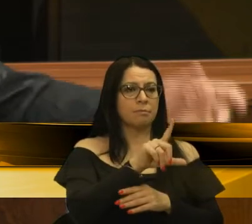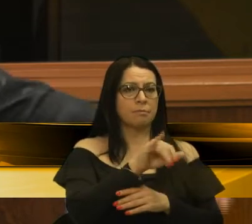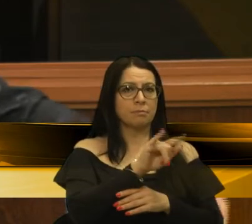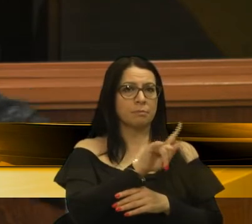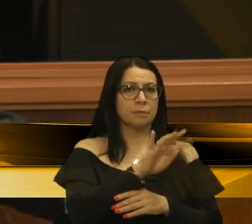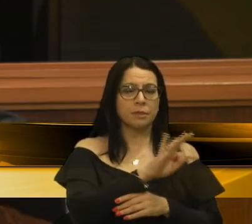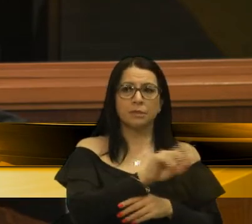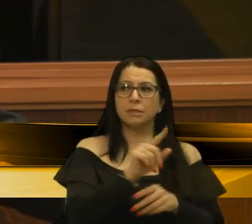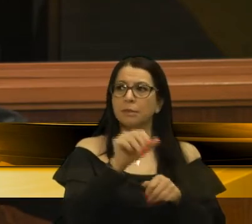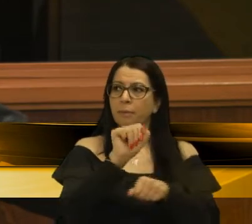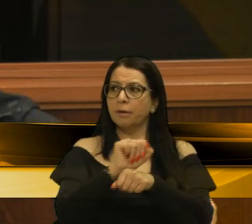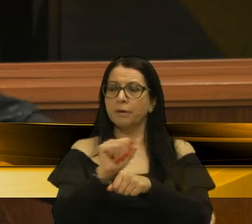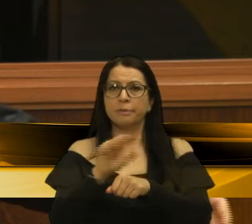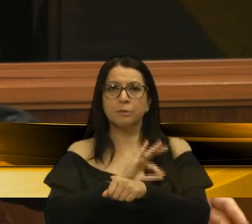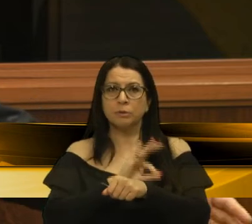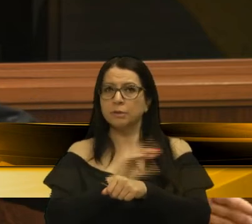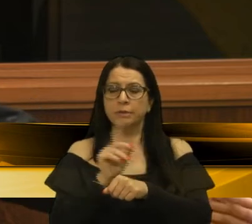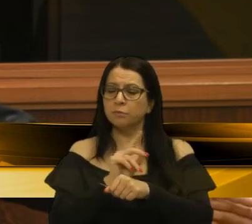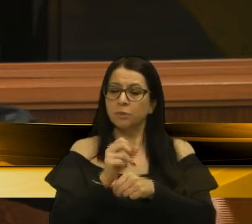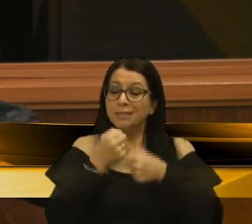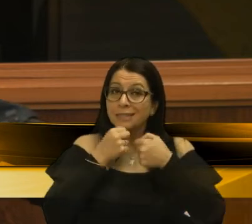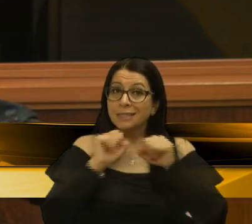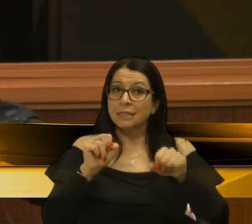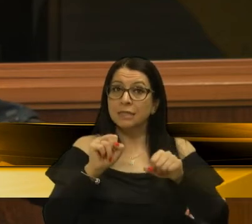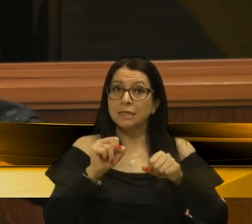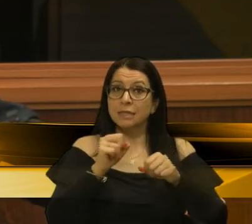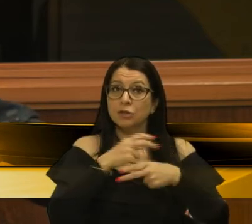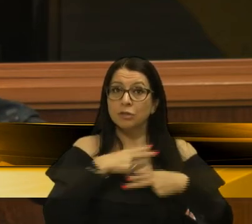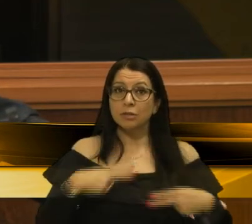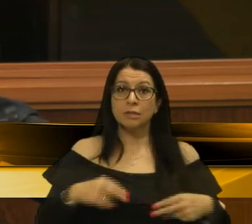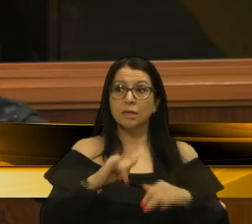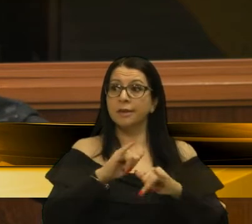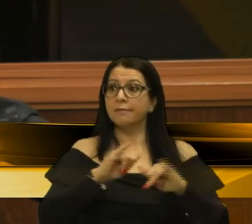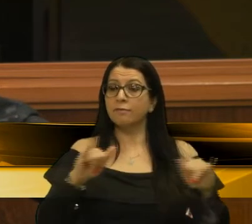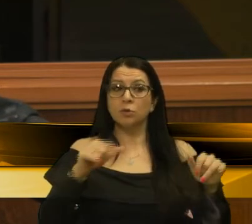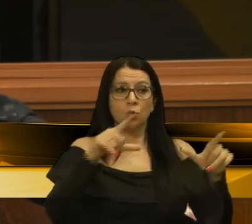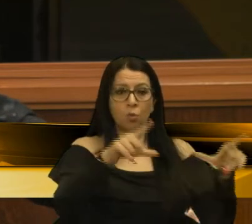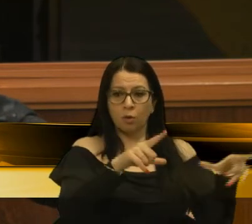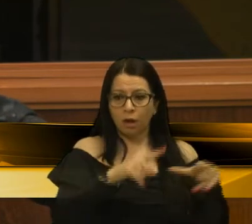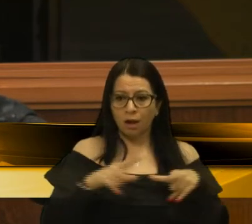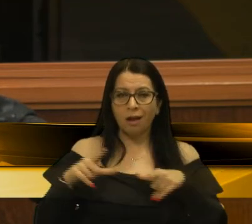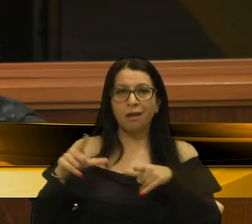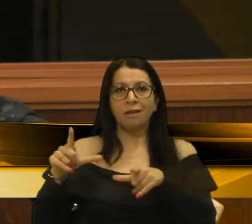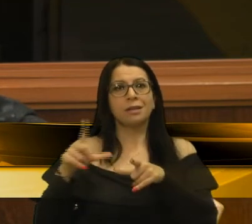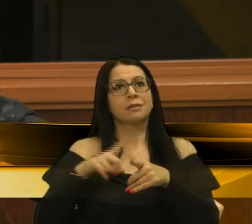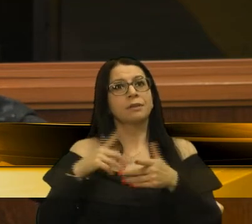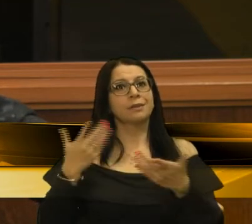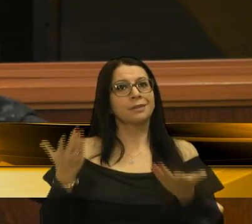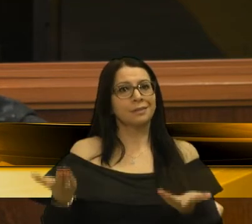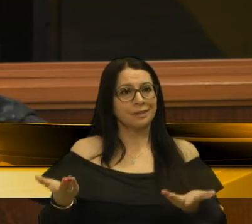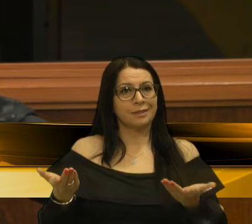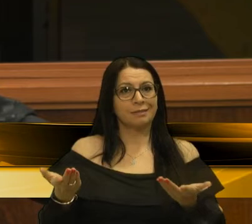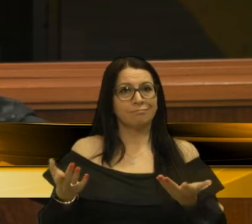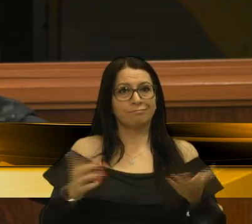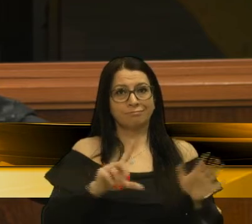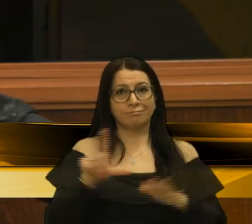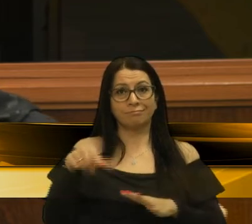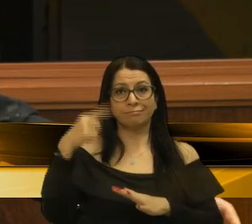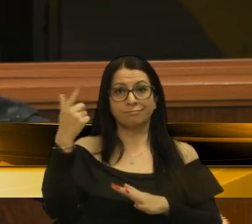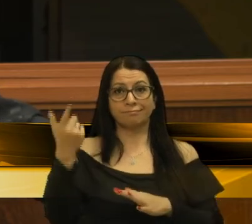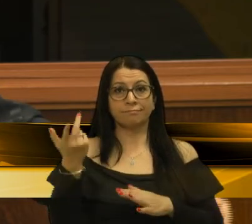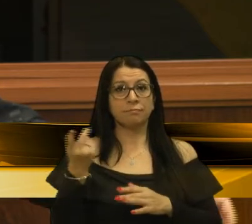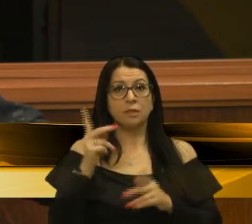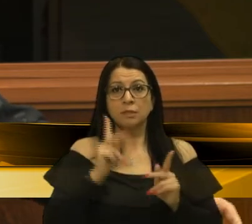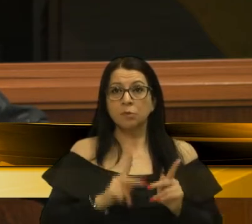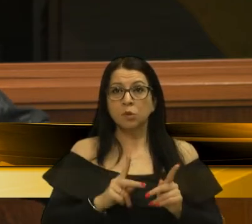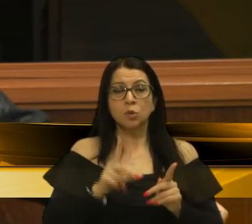ali que tem blitz. A Secretaria de Trânsito ainda anuncia os pontos onde vai ter a blitz durante a semana. Então, ainda as